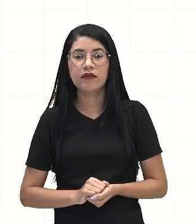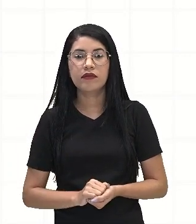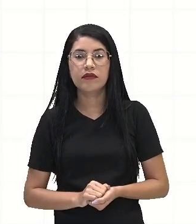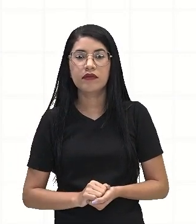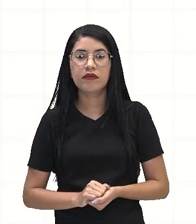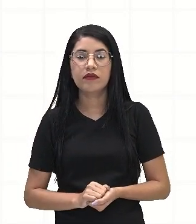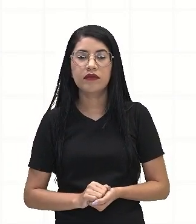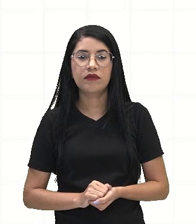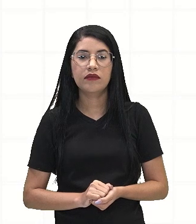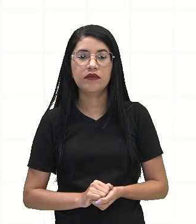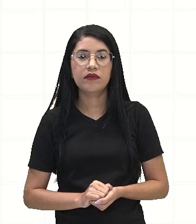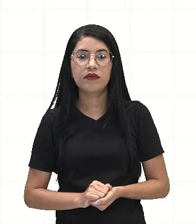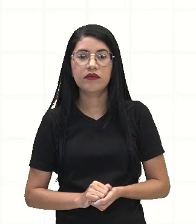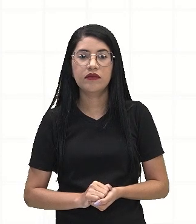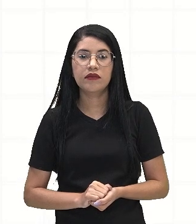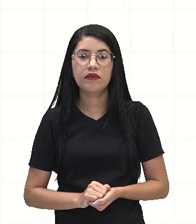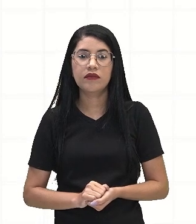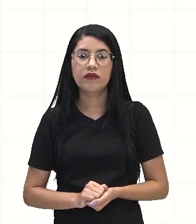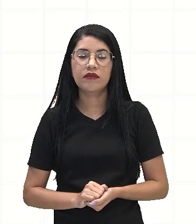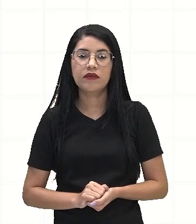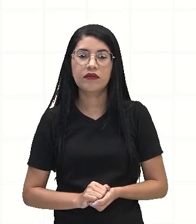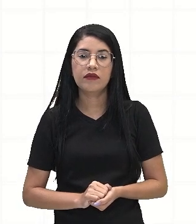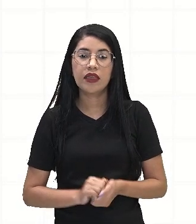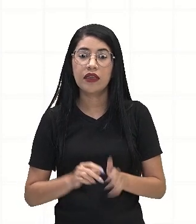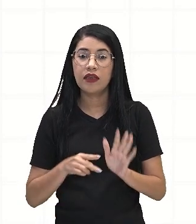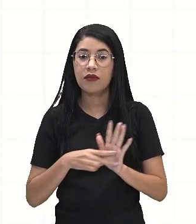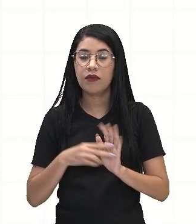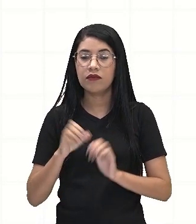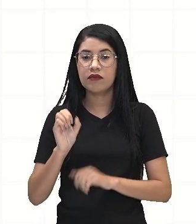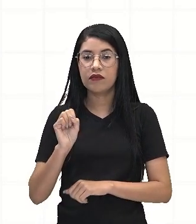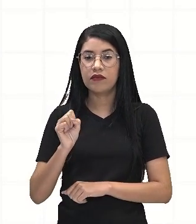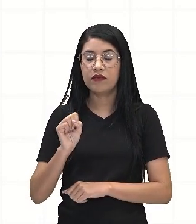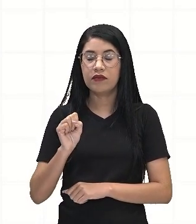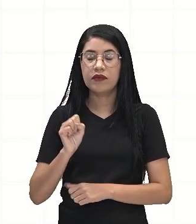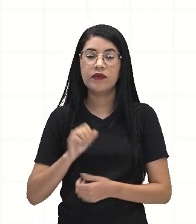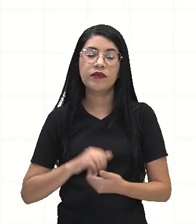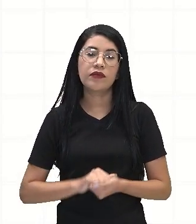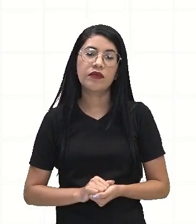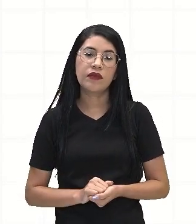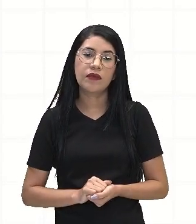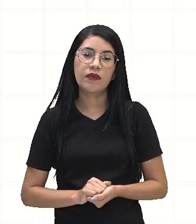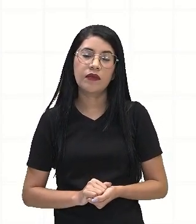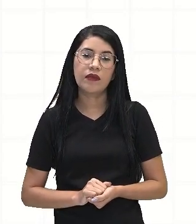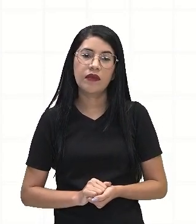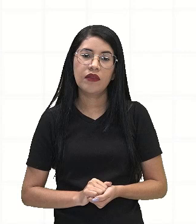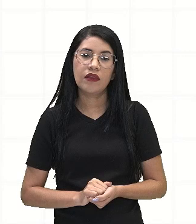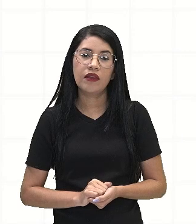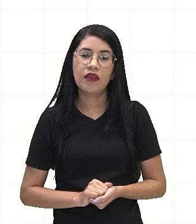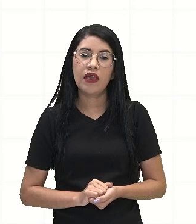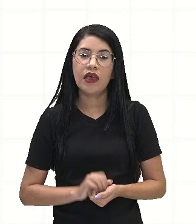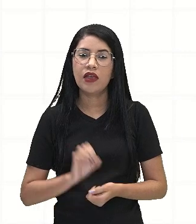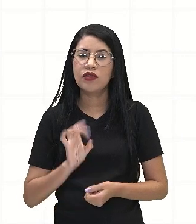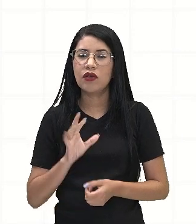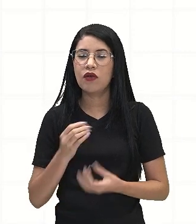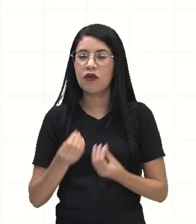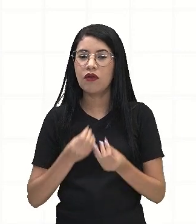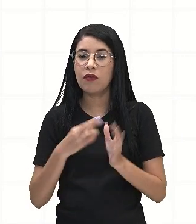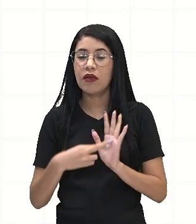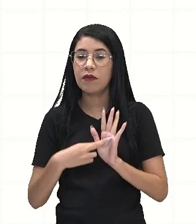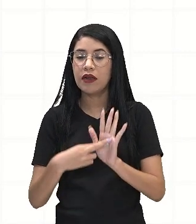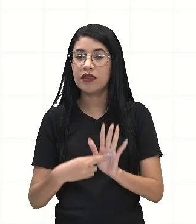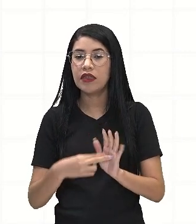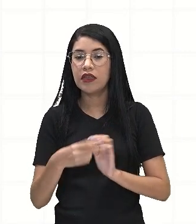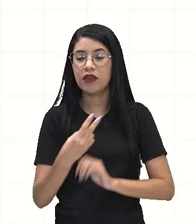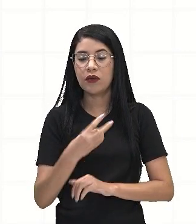vezes 2 é 2 ao cubo, que é 8, né? Essa forma aqui é só uma forma de representar aí